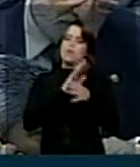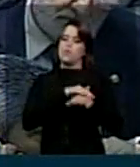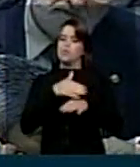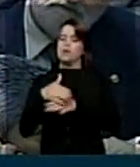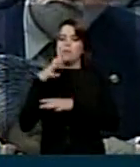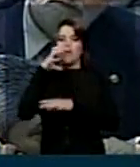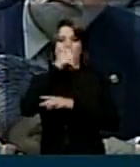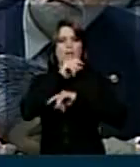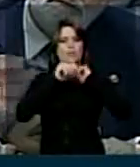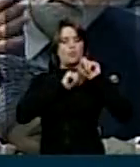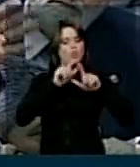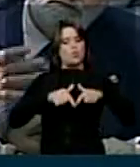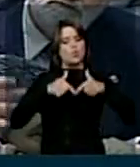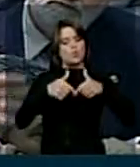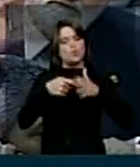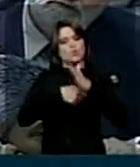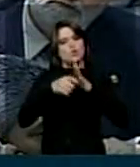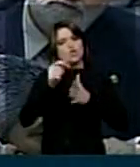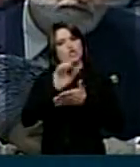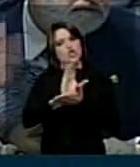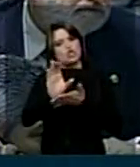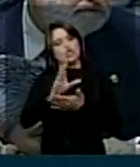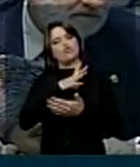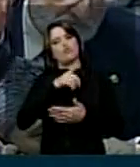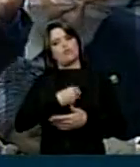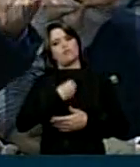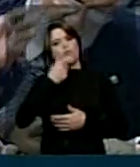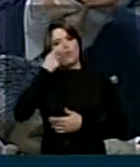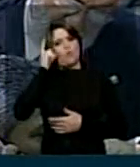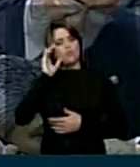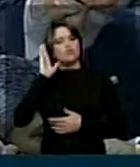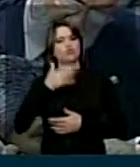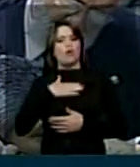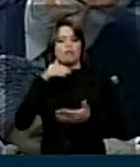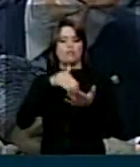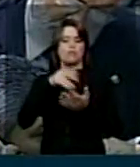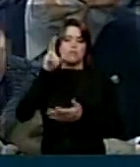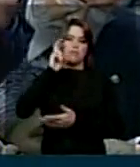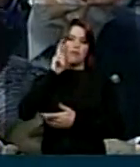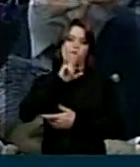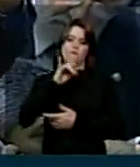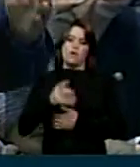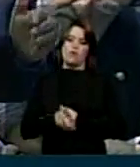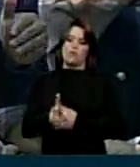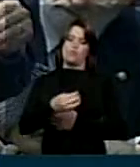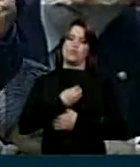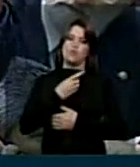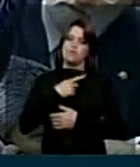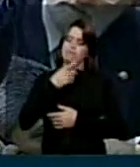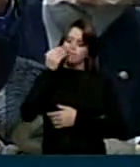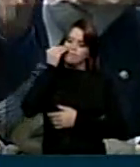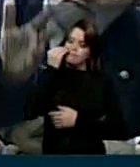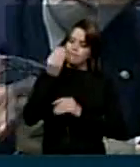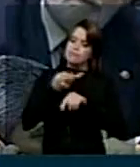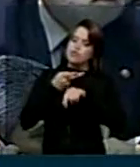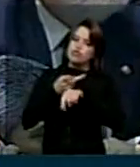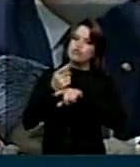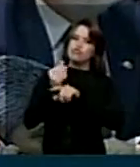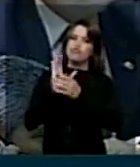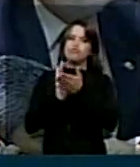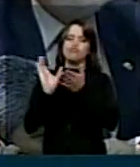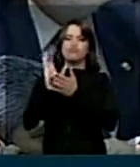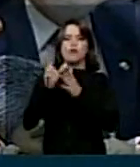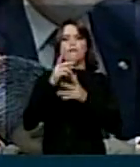tão curto, lutando, trazendo recursos, está aqui desde ontem até quinta-feira vai ficar, buscando emendas, buscando